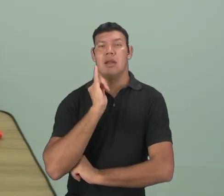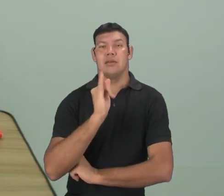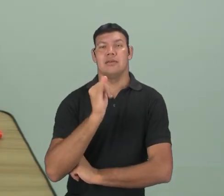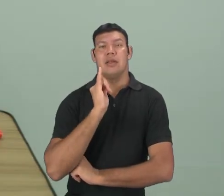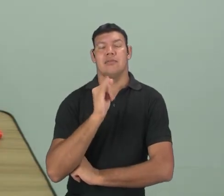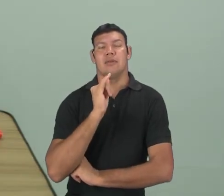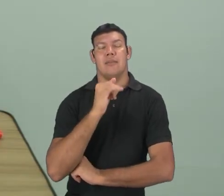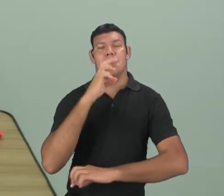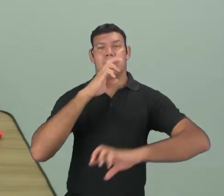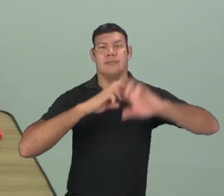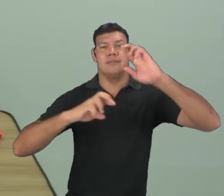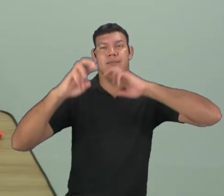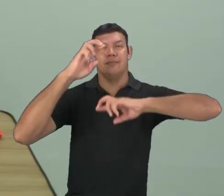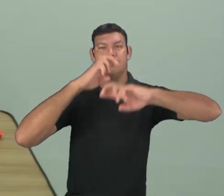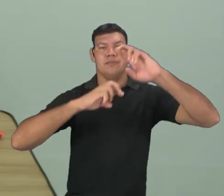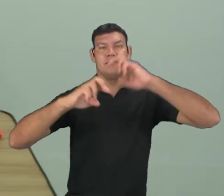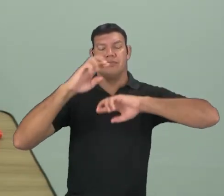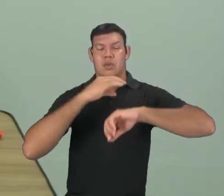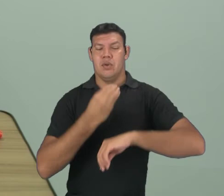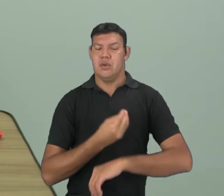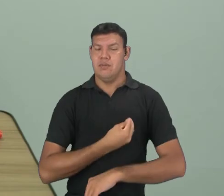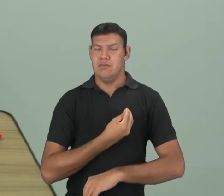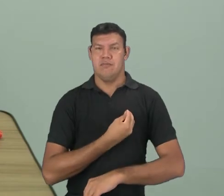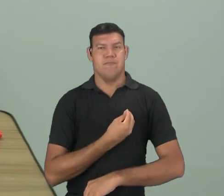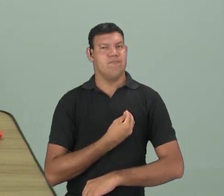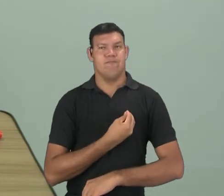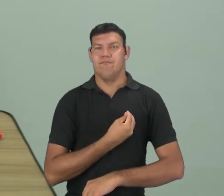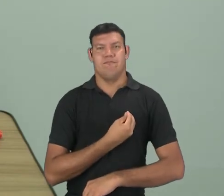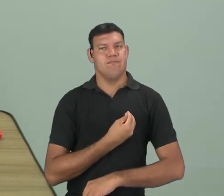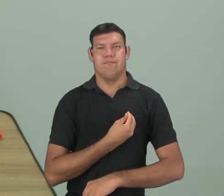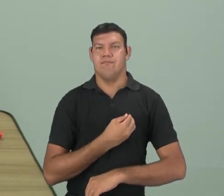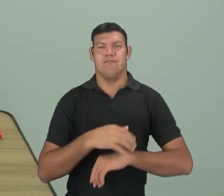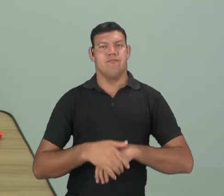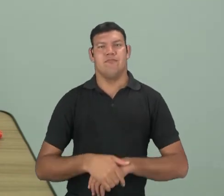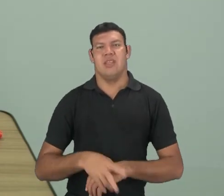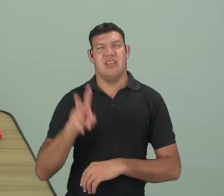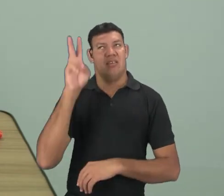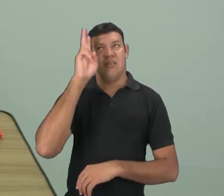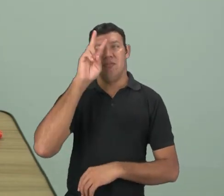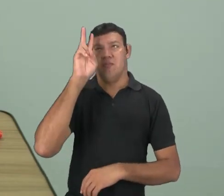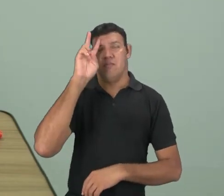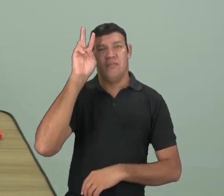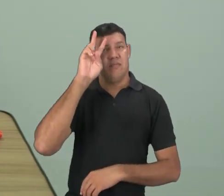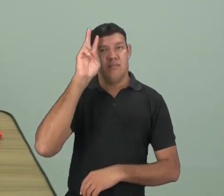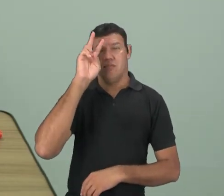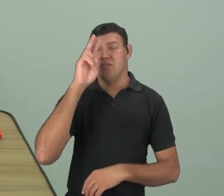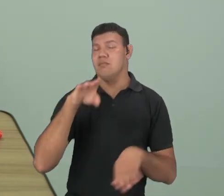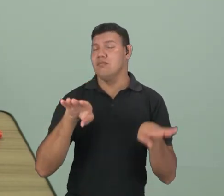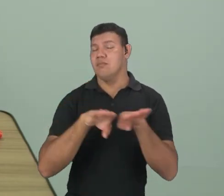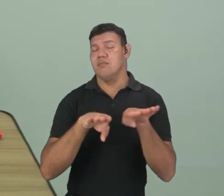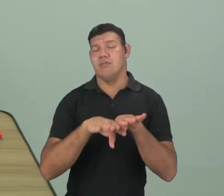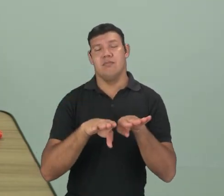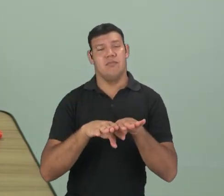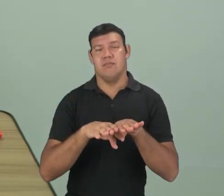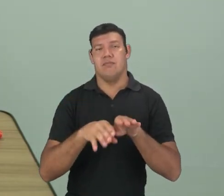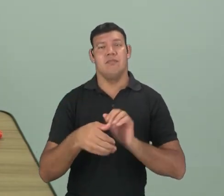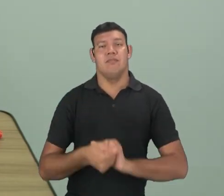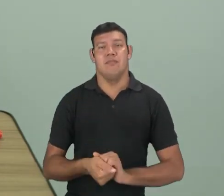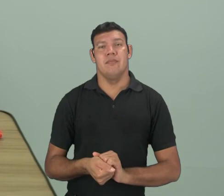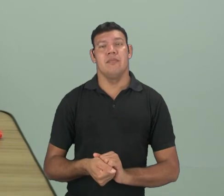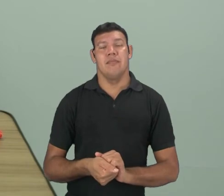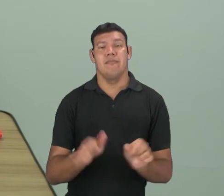que aconteceu. Ele não vivenciou, não lembra de coisas que aconteceram. Eu não sei se vocês já perceberam em alguns